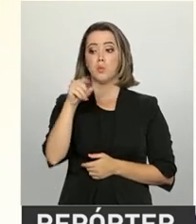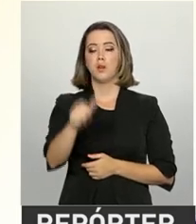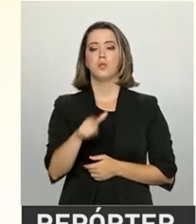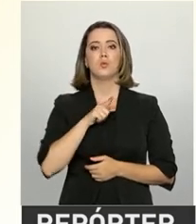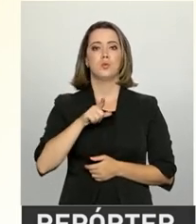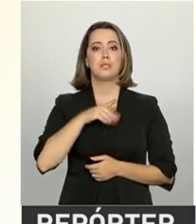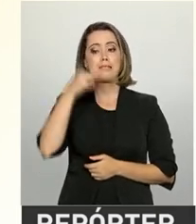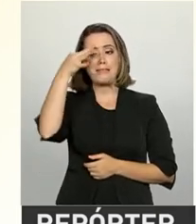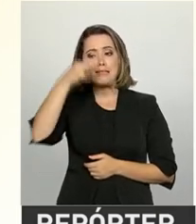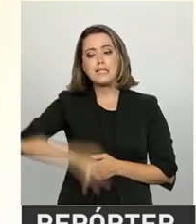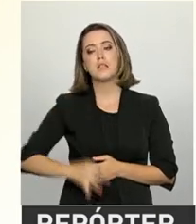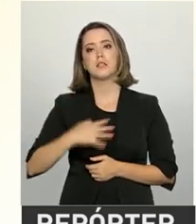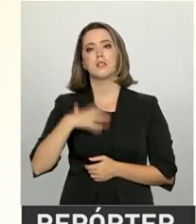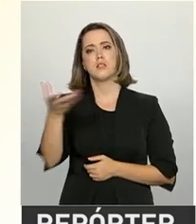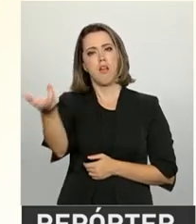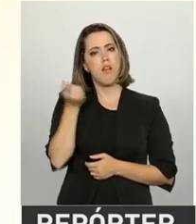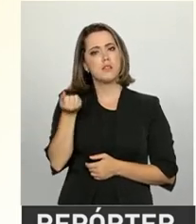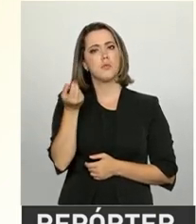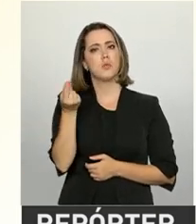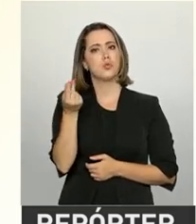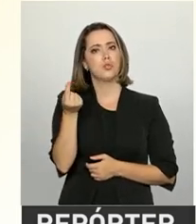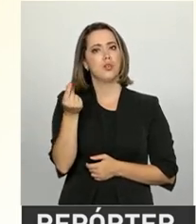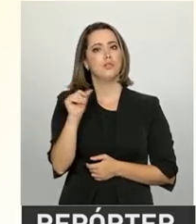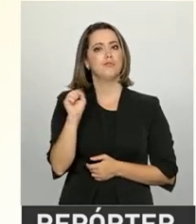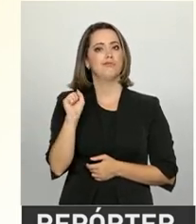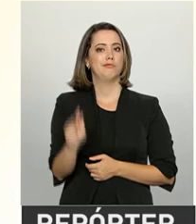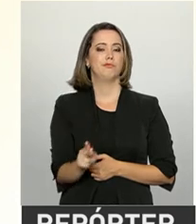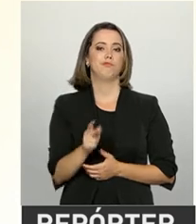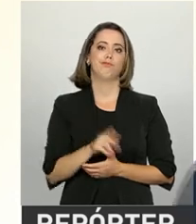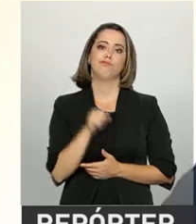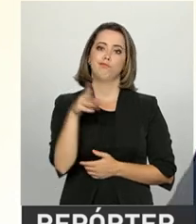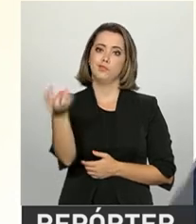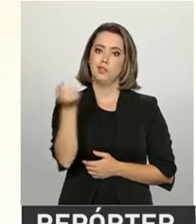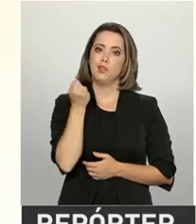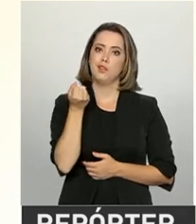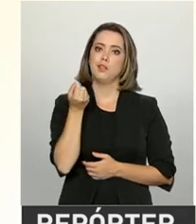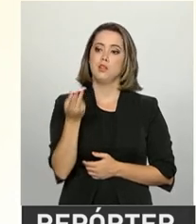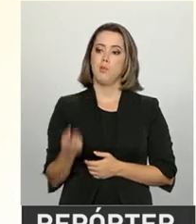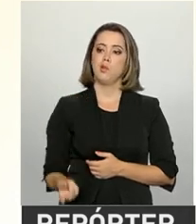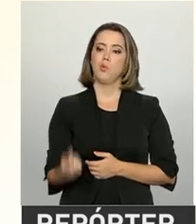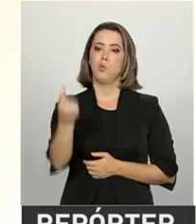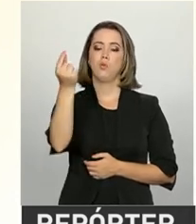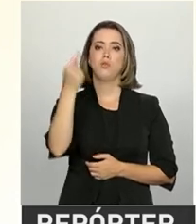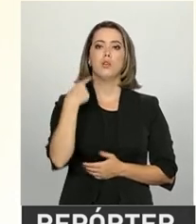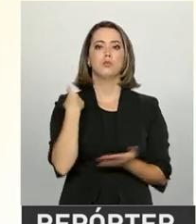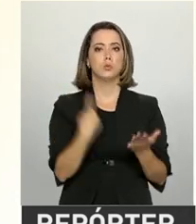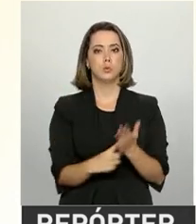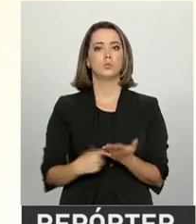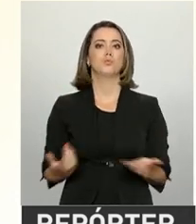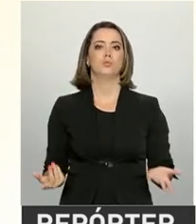terem certeza que vão receber aposentadoria nesse valor